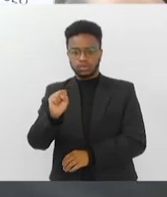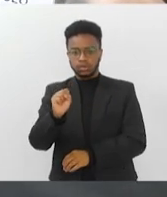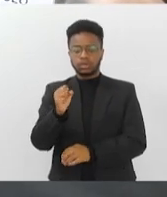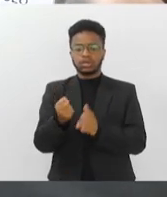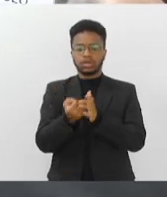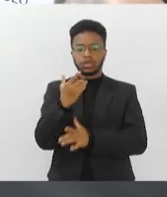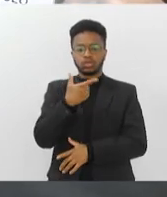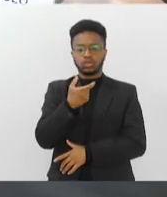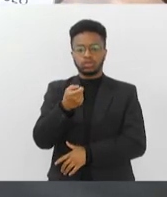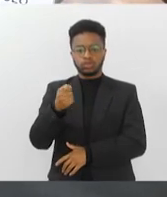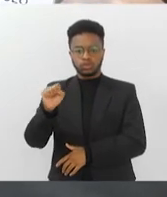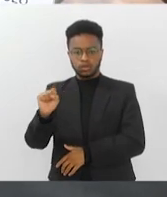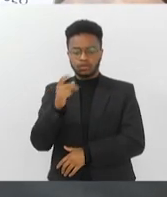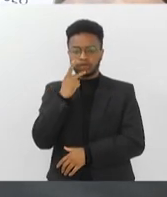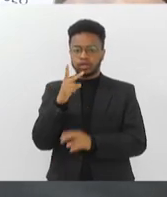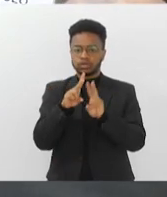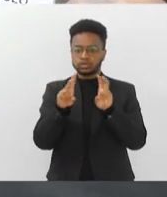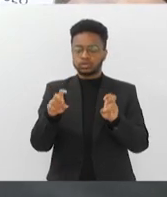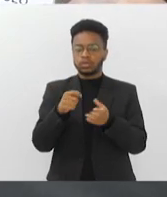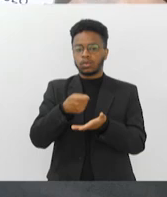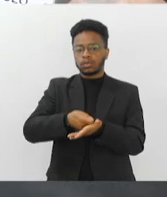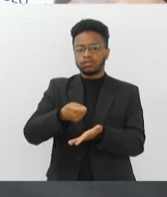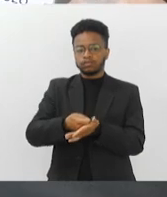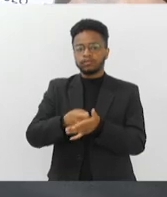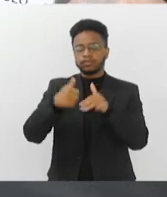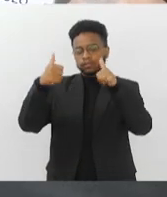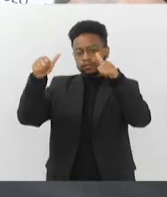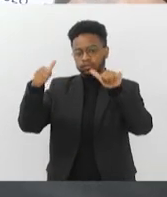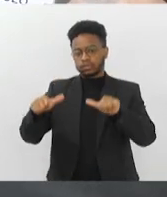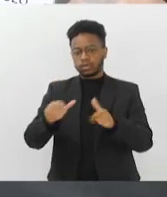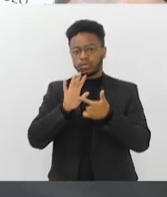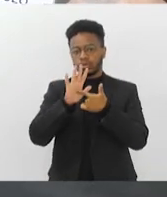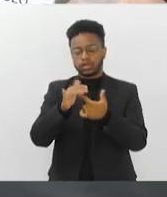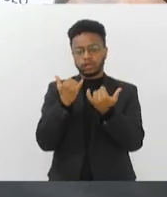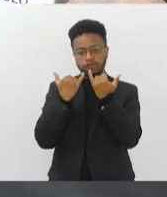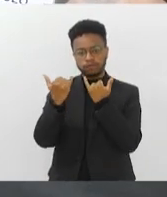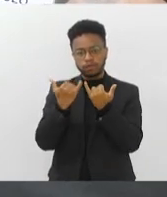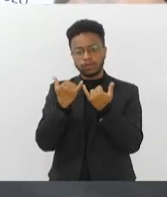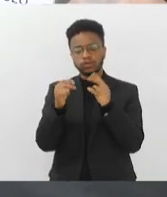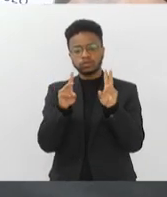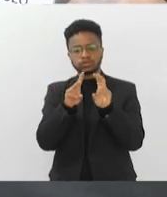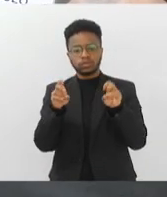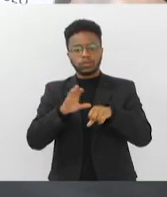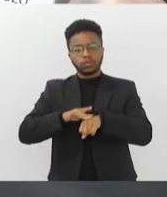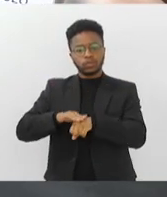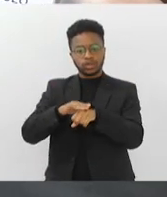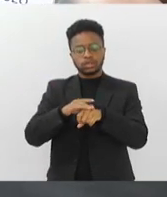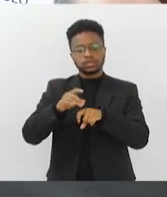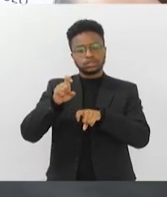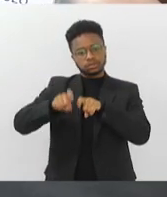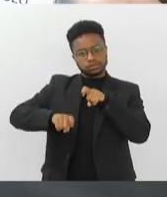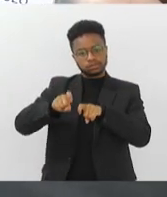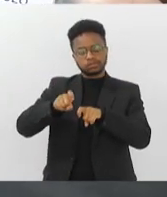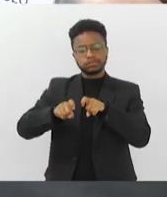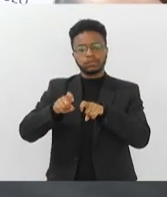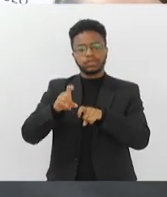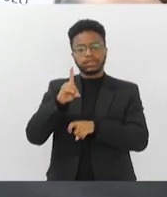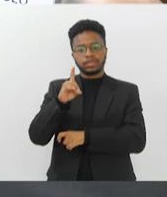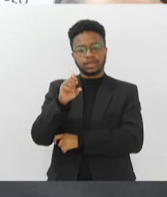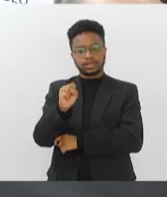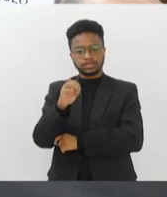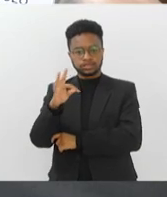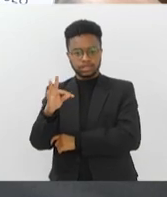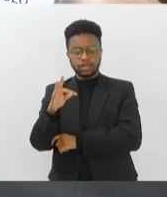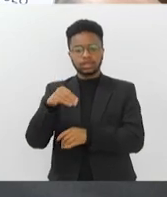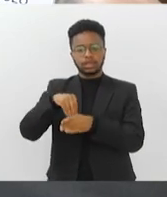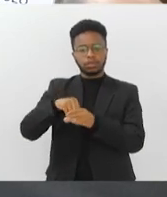2008, que dispõe sobre a obrigatoriedade de a fixação de cartazes com informações sobre as doenças sexualmente transmitíveis, DSTs, nos sanitários de